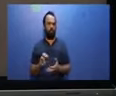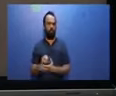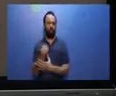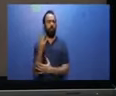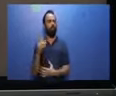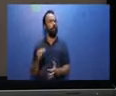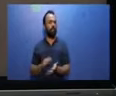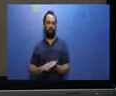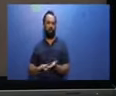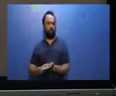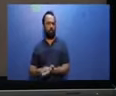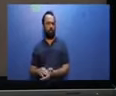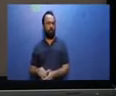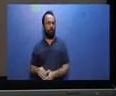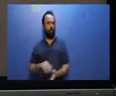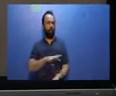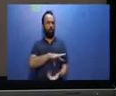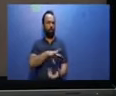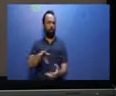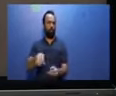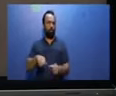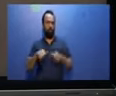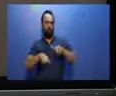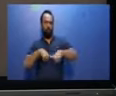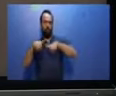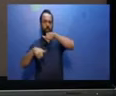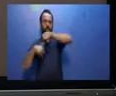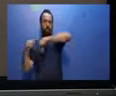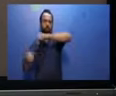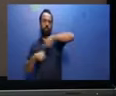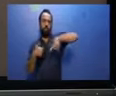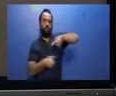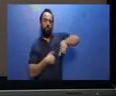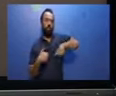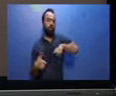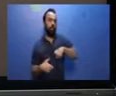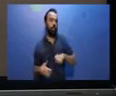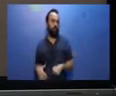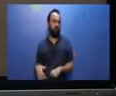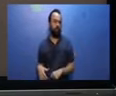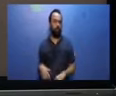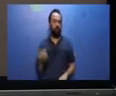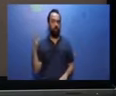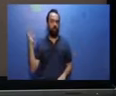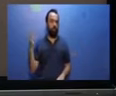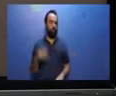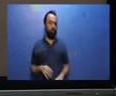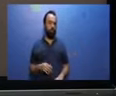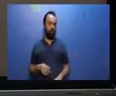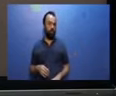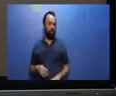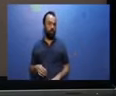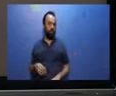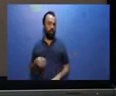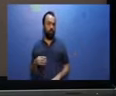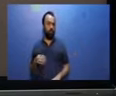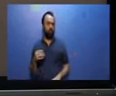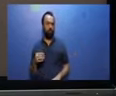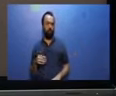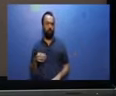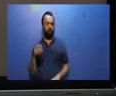essa é uma frase né de um cientista muito famoso que é o lavoisier ele nasceu em 1743